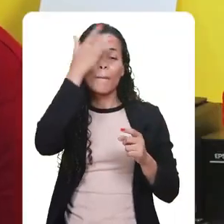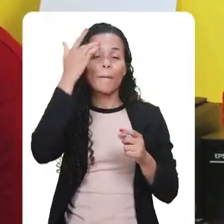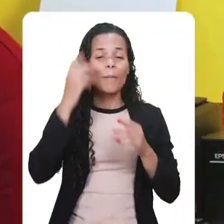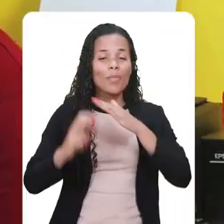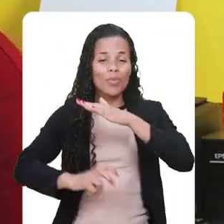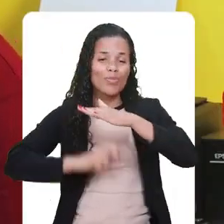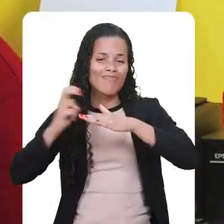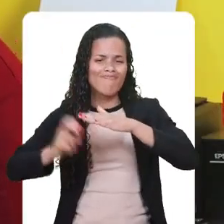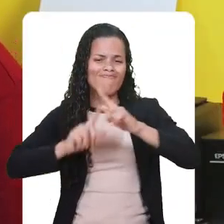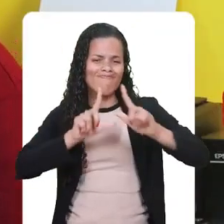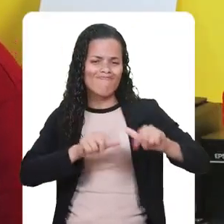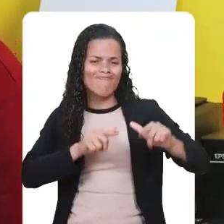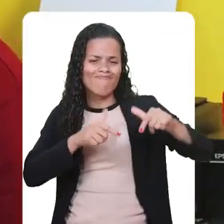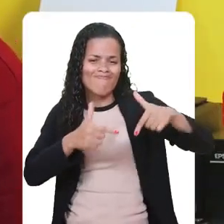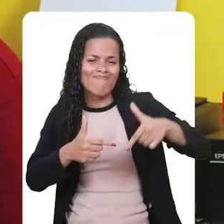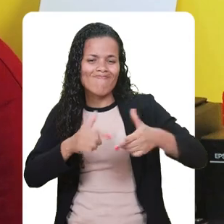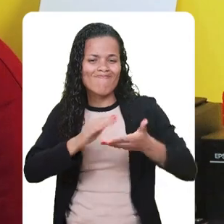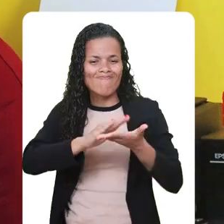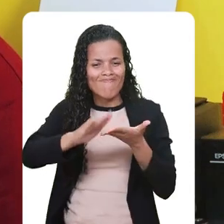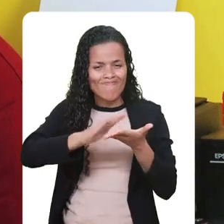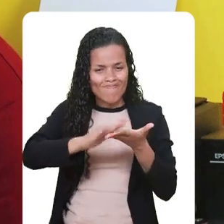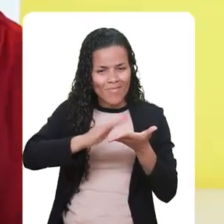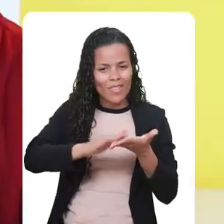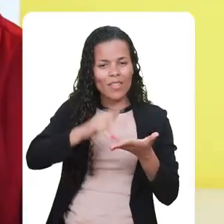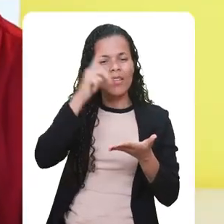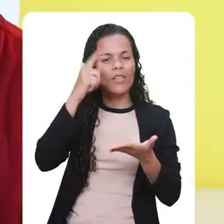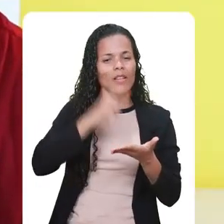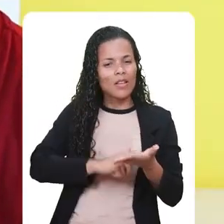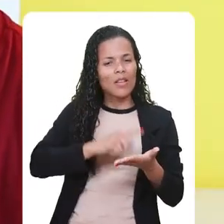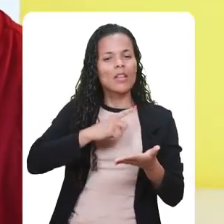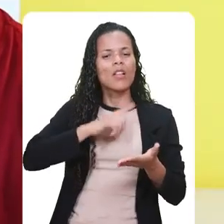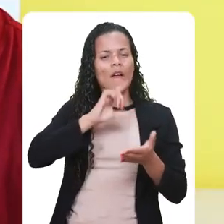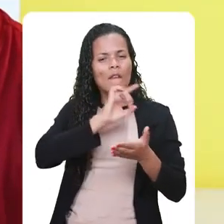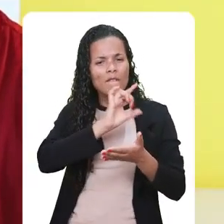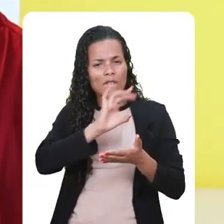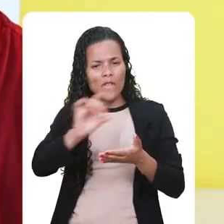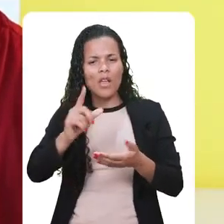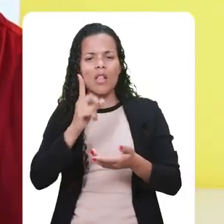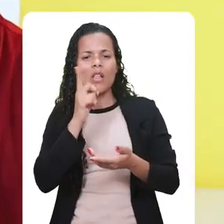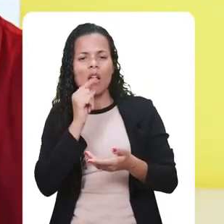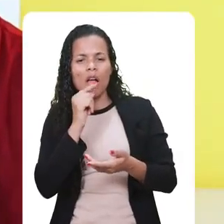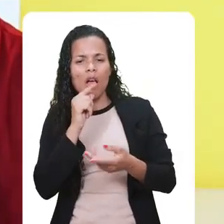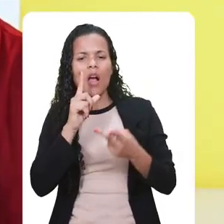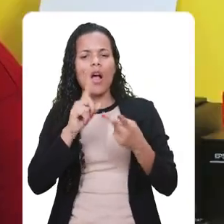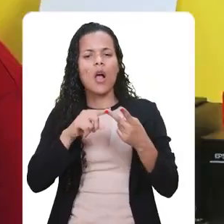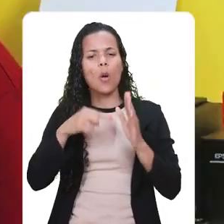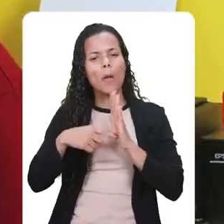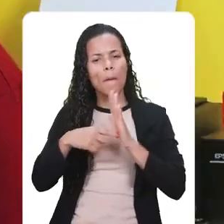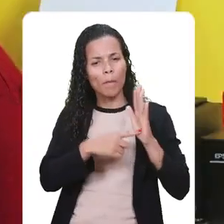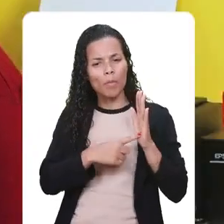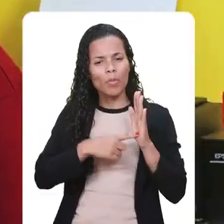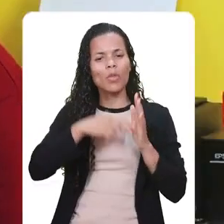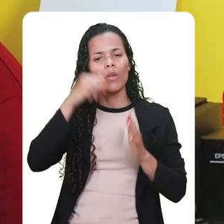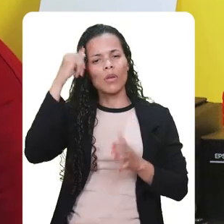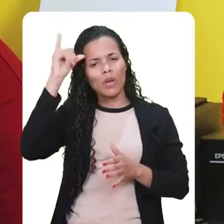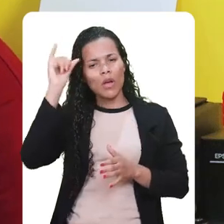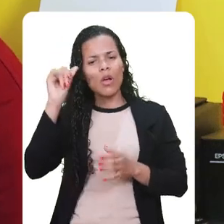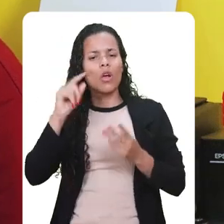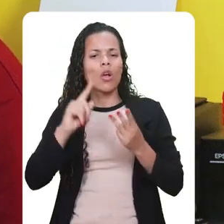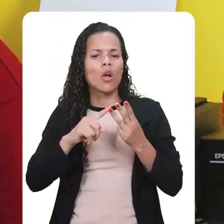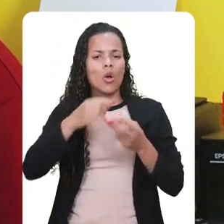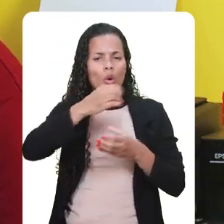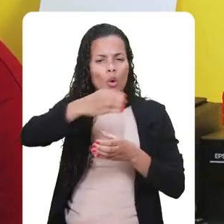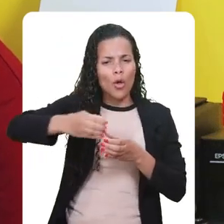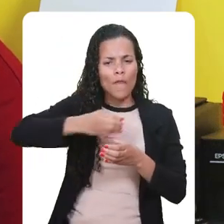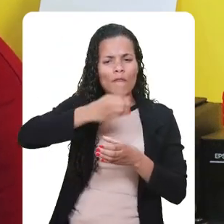o comércio local lucra muito com isso. Ganha a pessoa que está vendendo a água quando o boi está se apresentando,